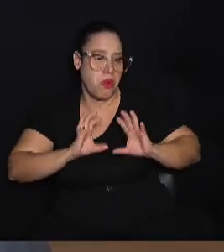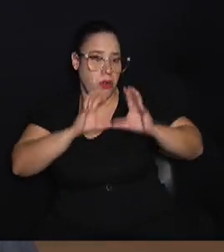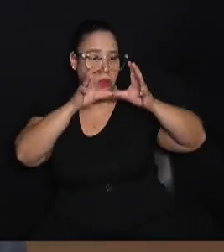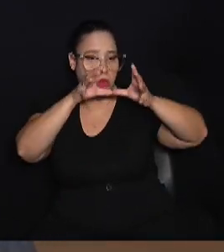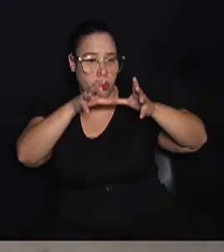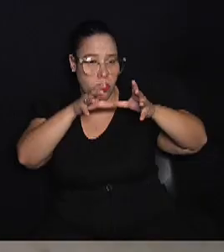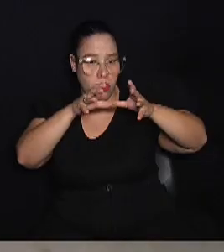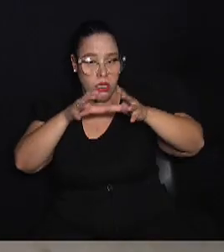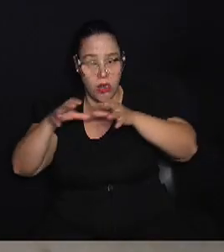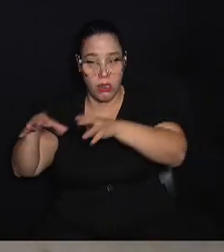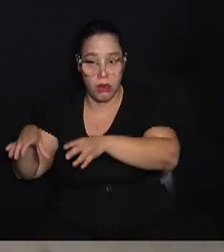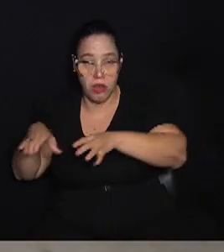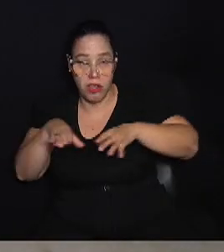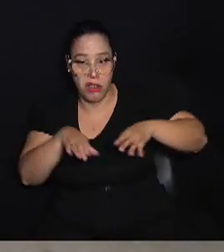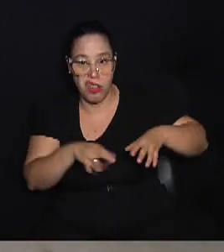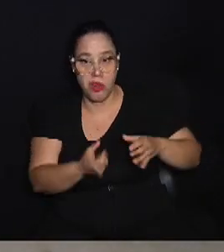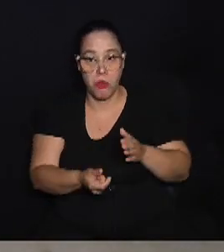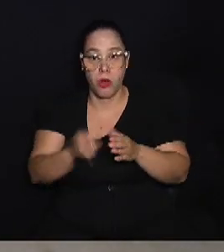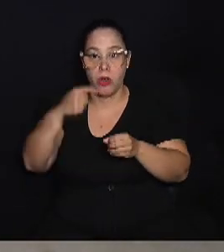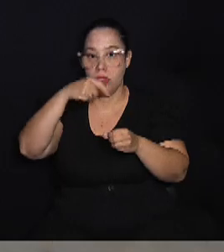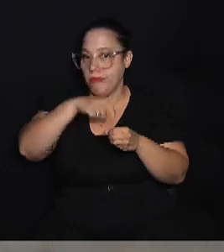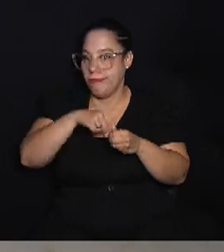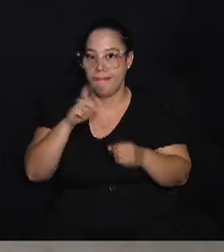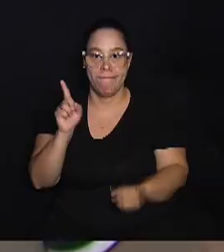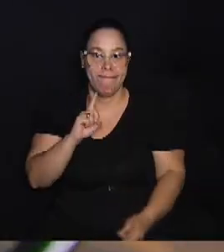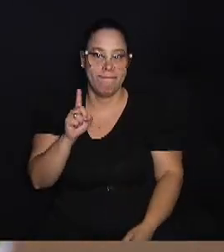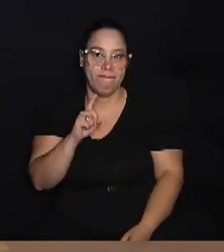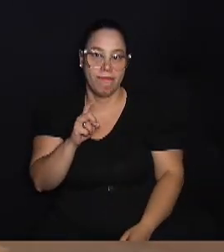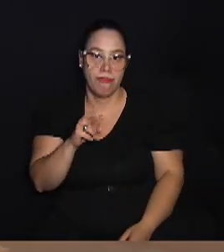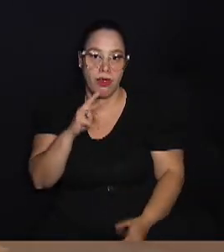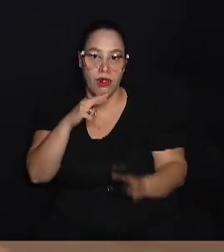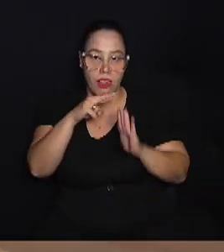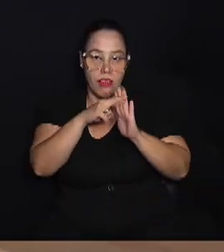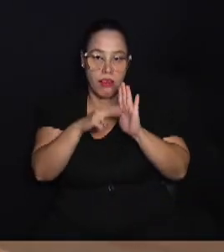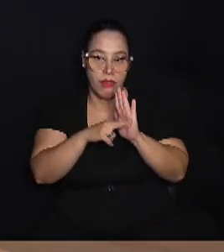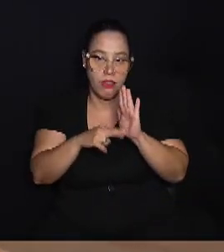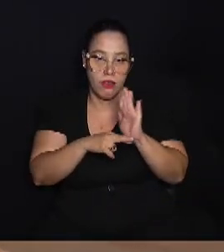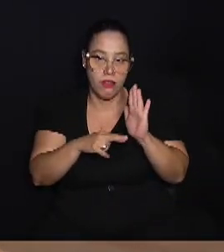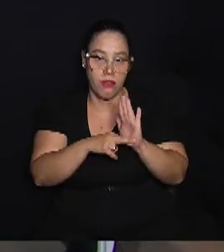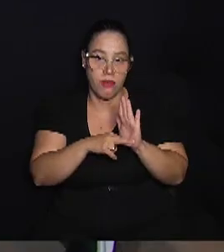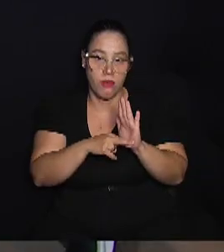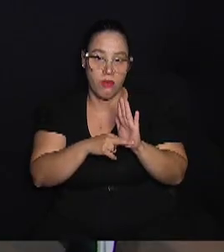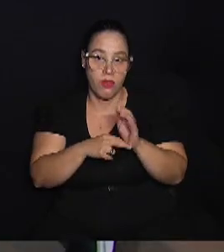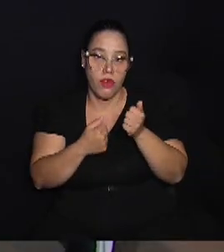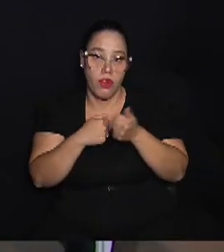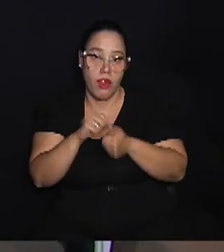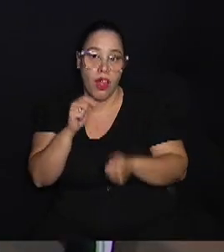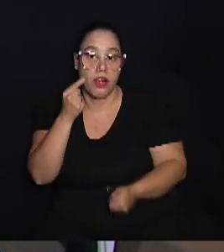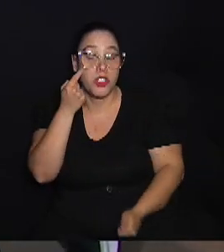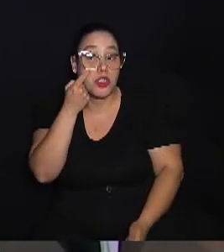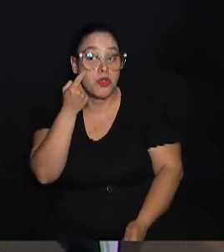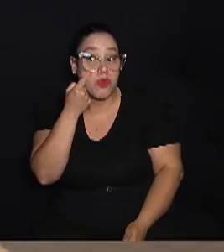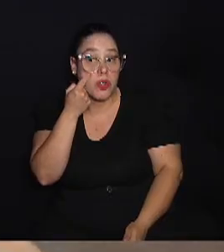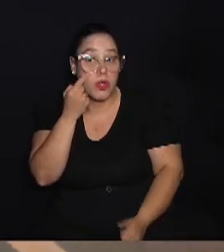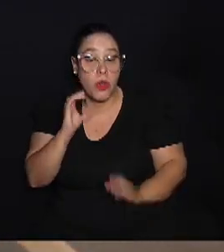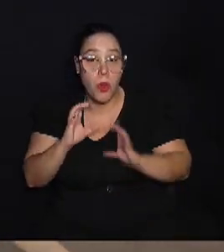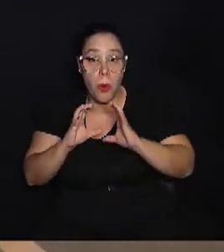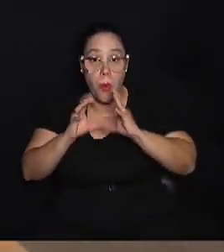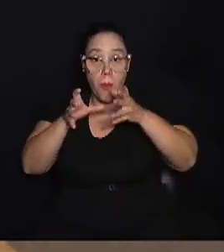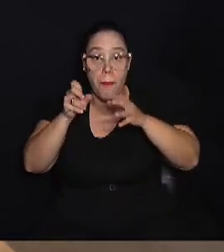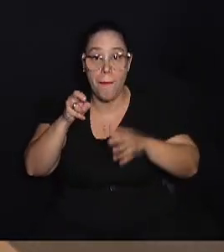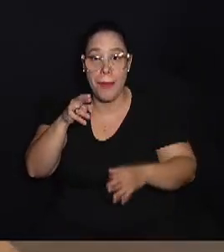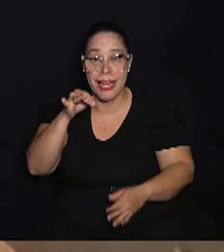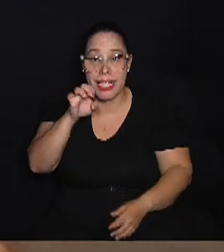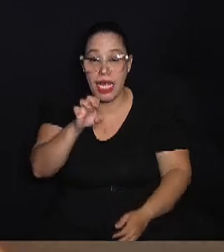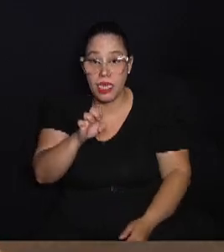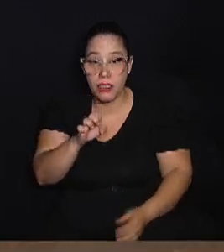passar o meio de quadra, não pode voltar. Aí tem as regras de contato entre as cadeiras e nenhum esporte a gente vê. Porque no basquetebol, por exemplo,